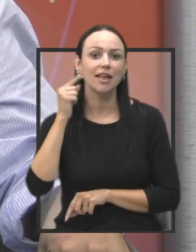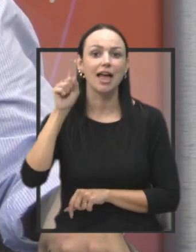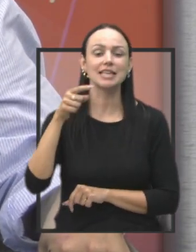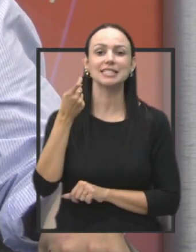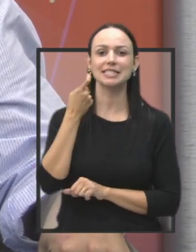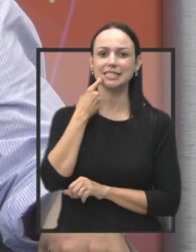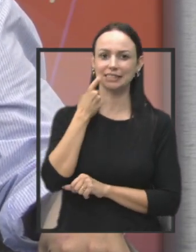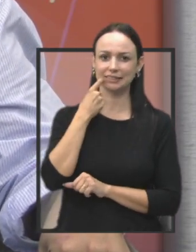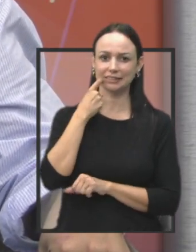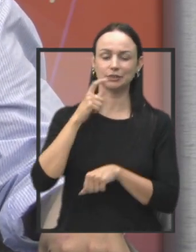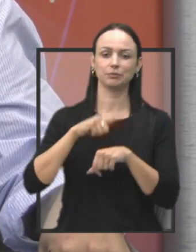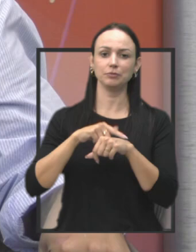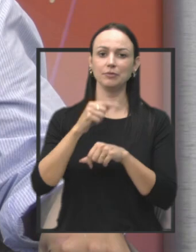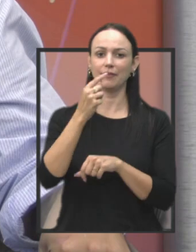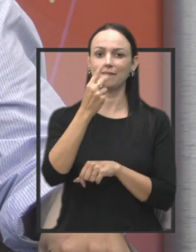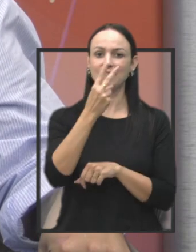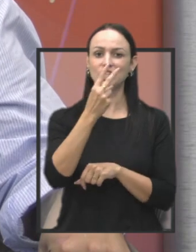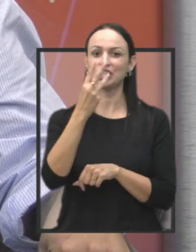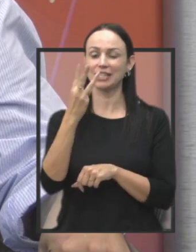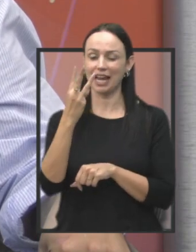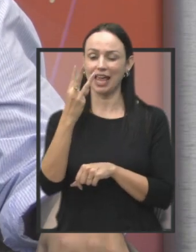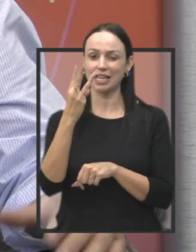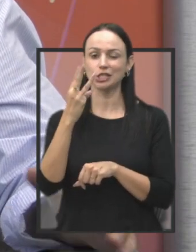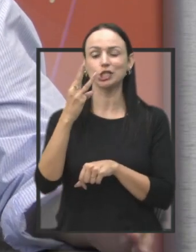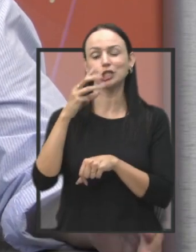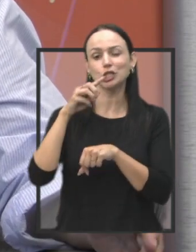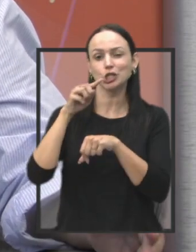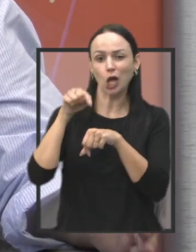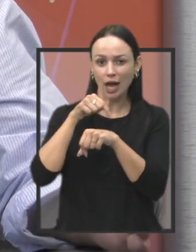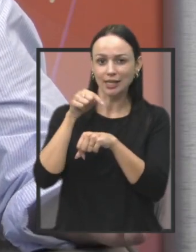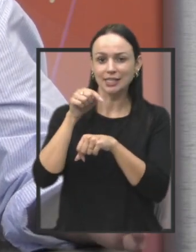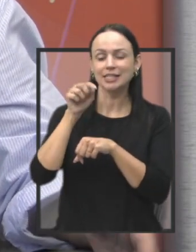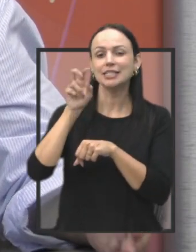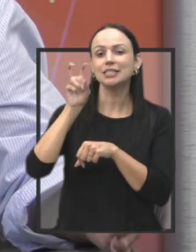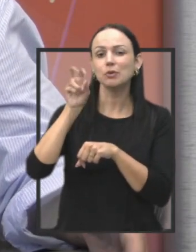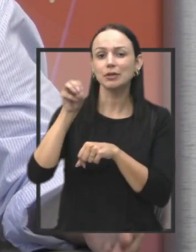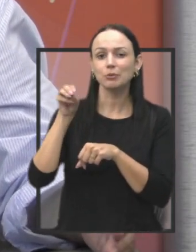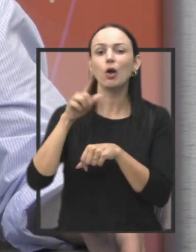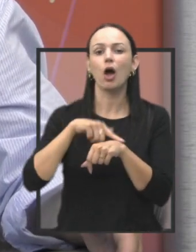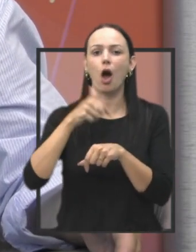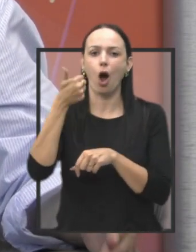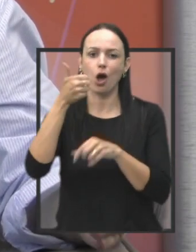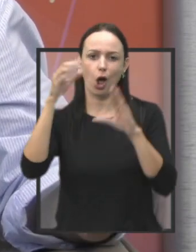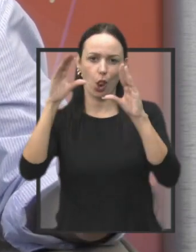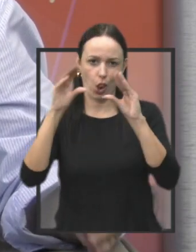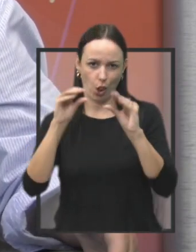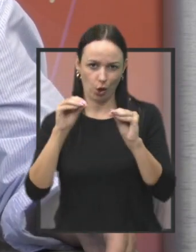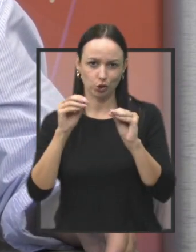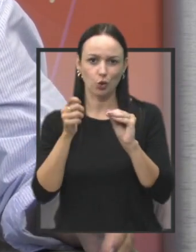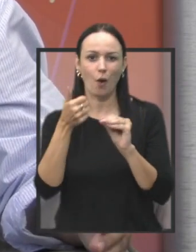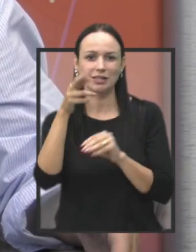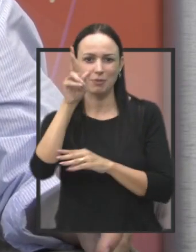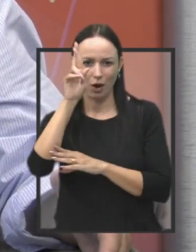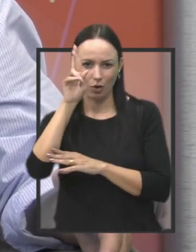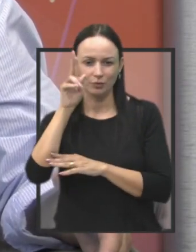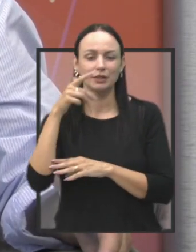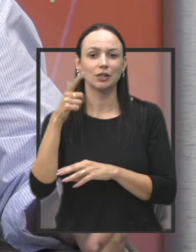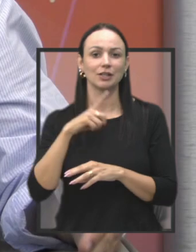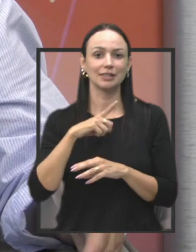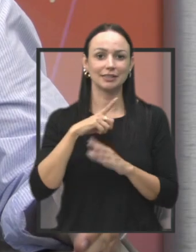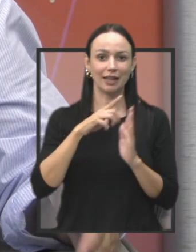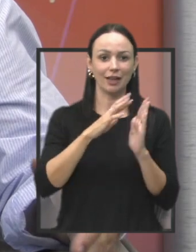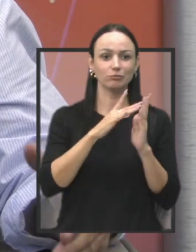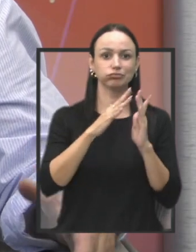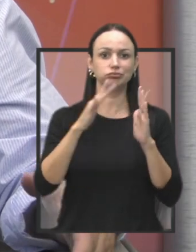sexta-feira, até as 23 horas e 59 minutos. Quer dizer, são 75 dias de prazo que a Receita